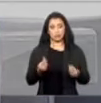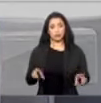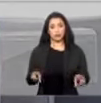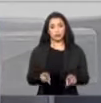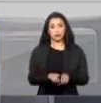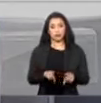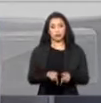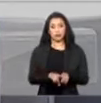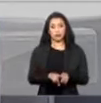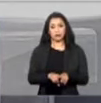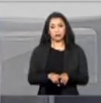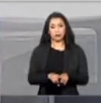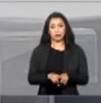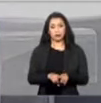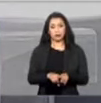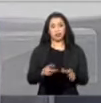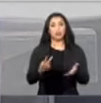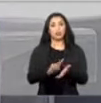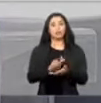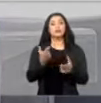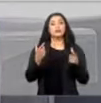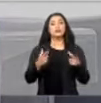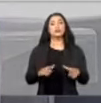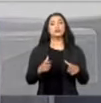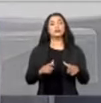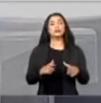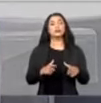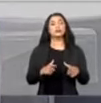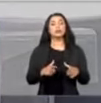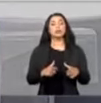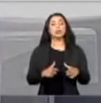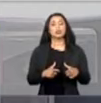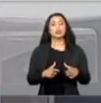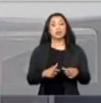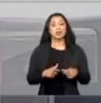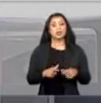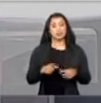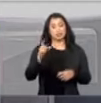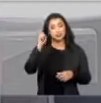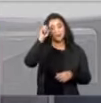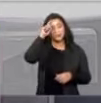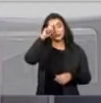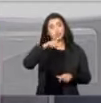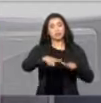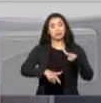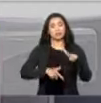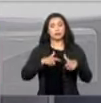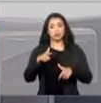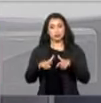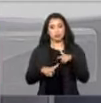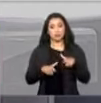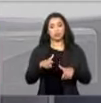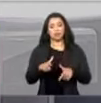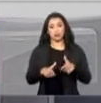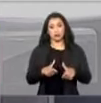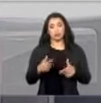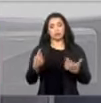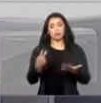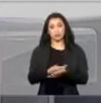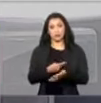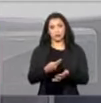Foi dispersada onde? Na atividade meio e na complexidade de seus procedimentos. A convergência